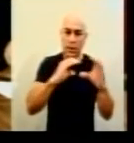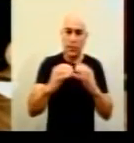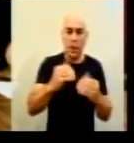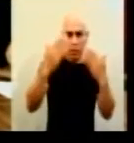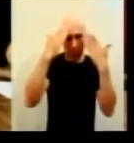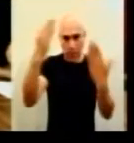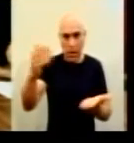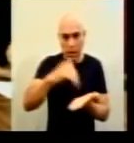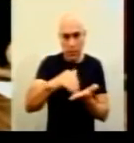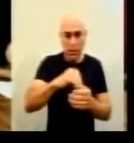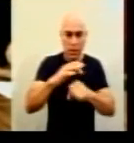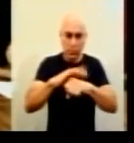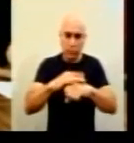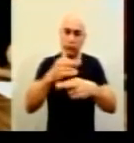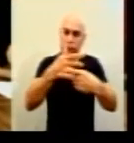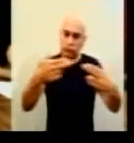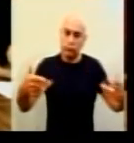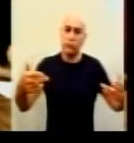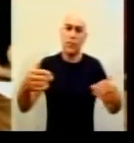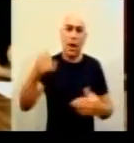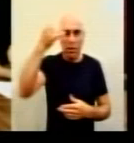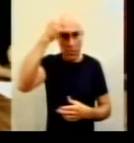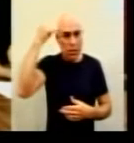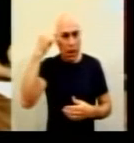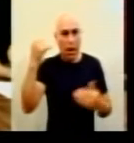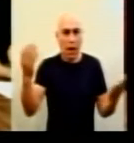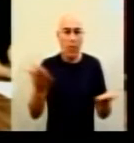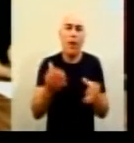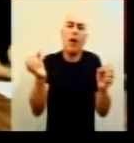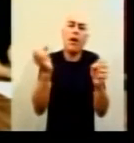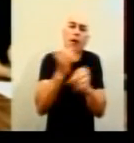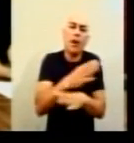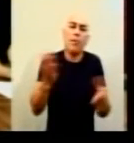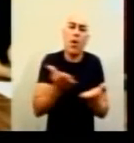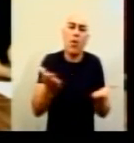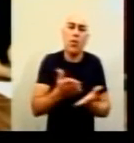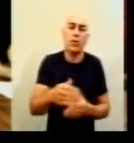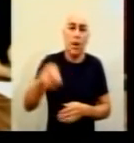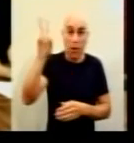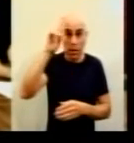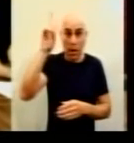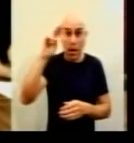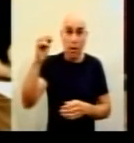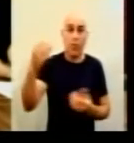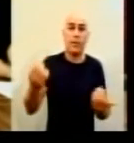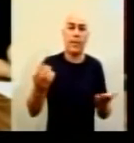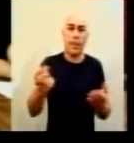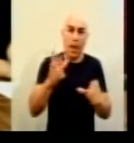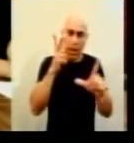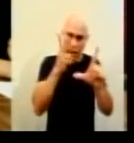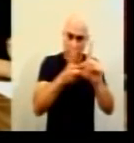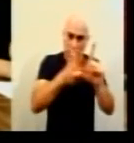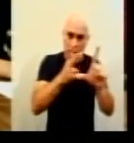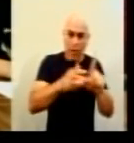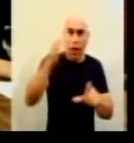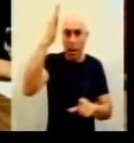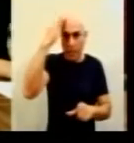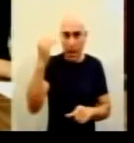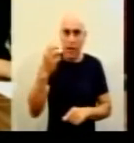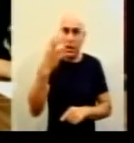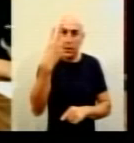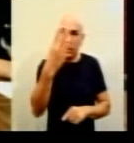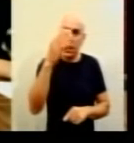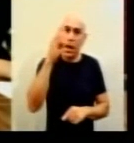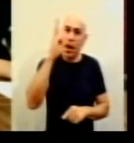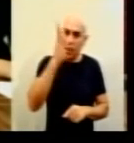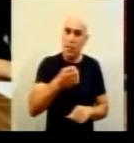Vigilância Epidemiológica, Andréa Negri, e aqui eu encerro a transmissão de hoje. Lembrando que a próxima live será amanhã, às 3h30